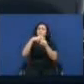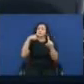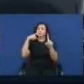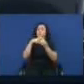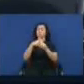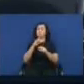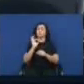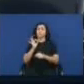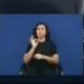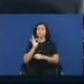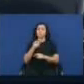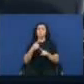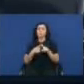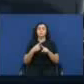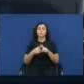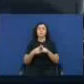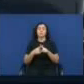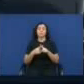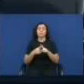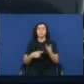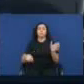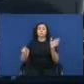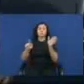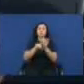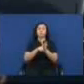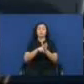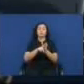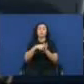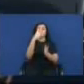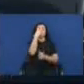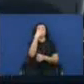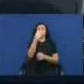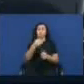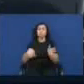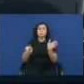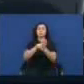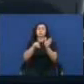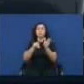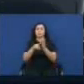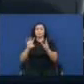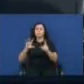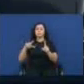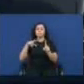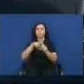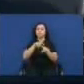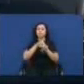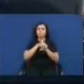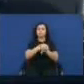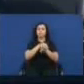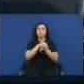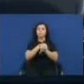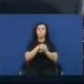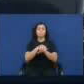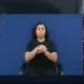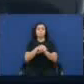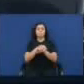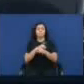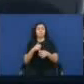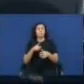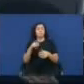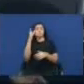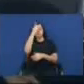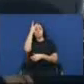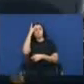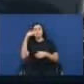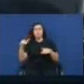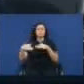por motivo na hora da chegada das vans, né? Então, principalmente noturno ali, muitas pessoas